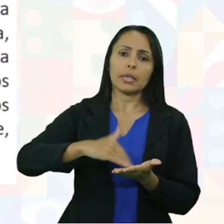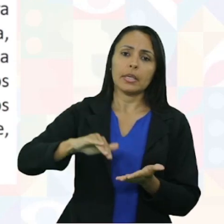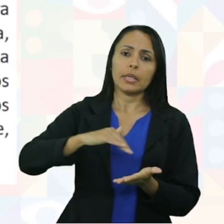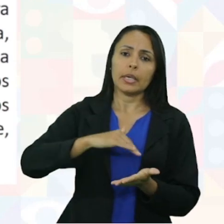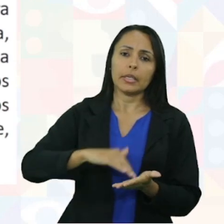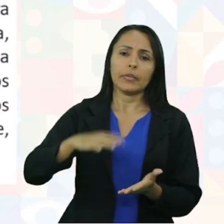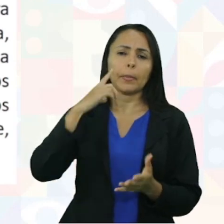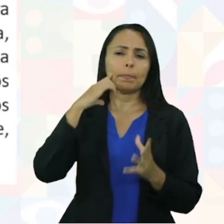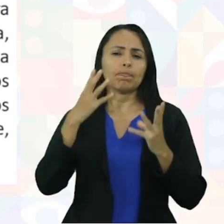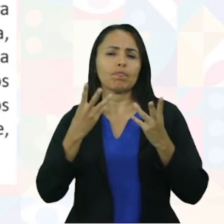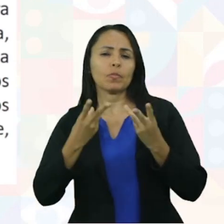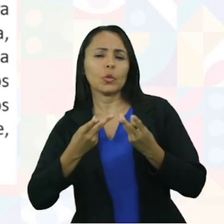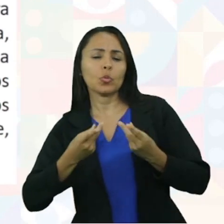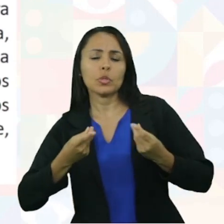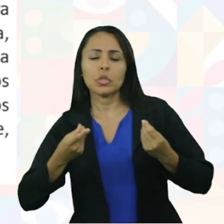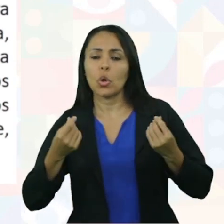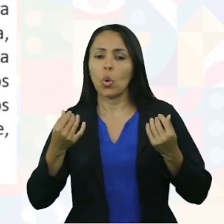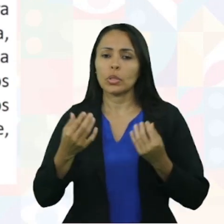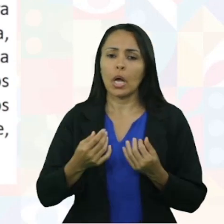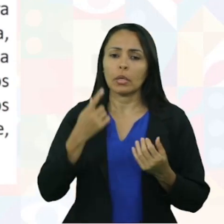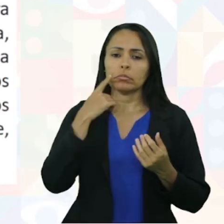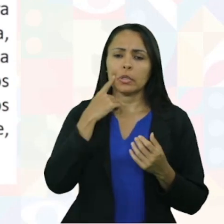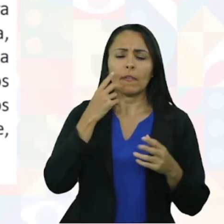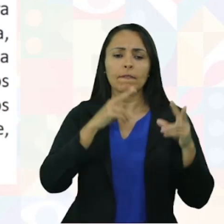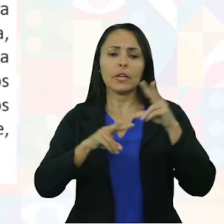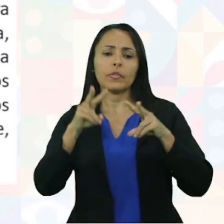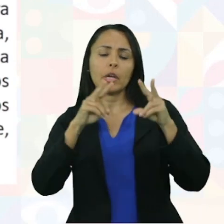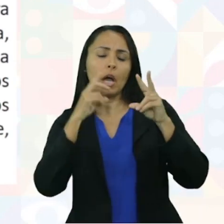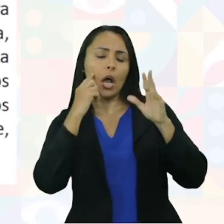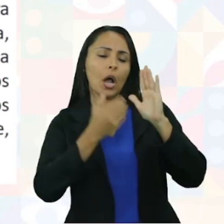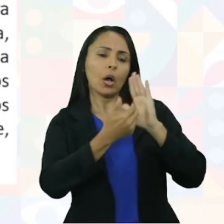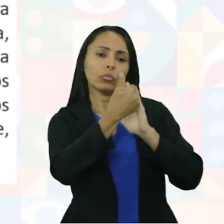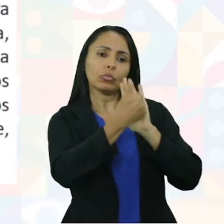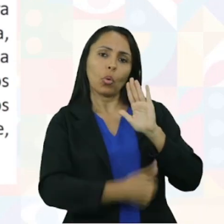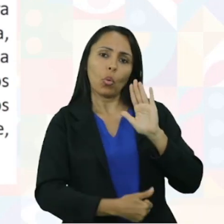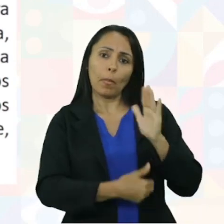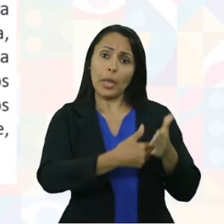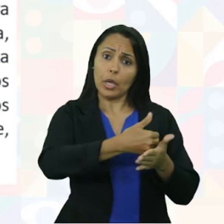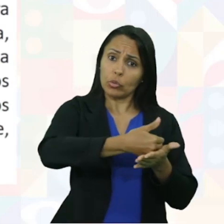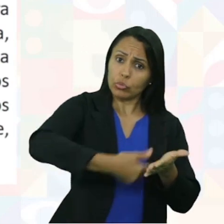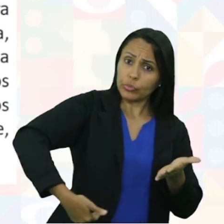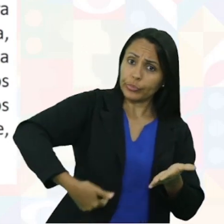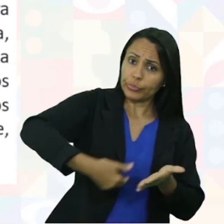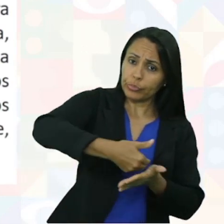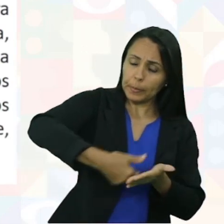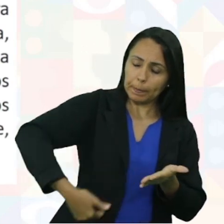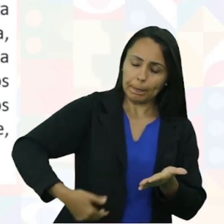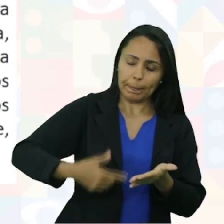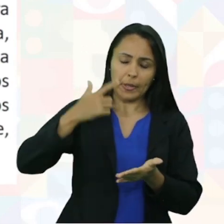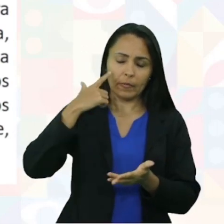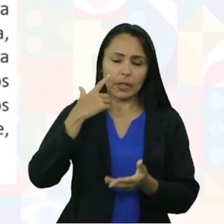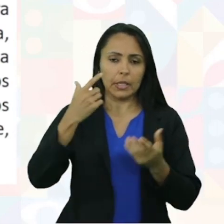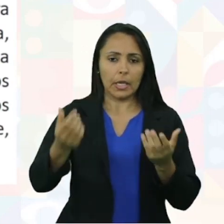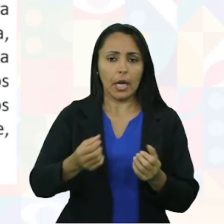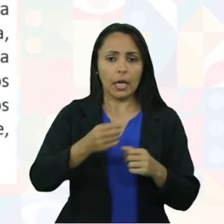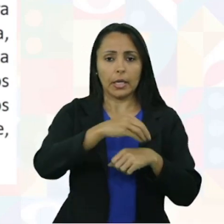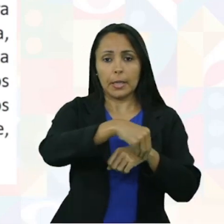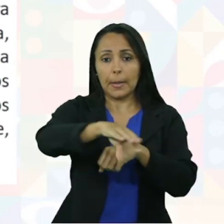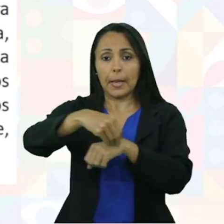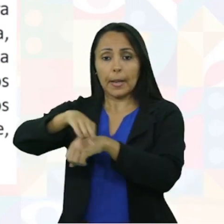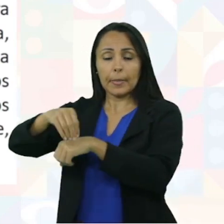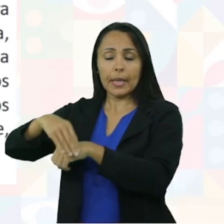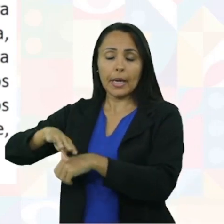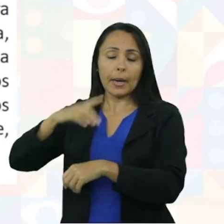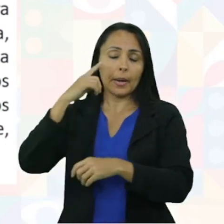minuciosa conferência dos documentos recebidos, deverá encaminhá-los para a Secretaria de Educação e em seguida para o